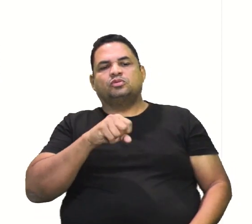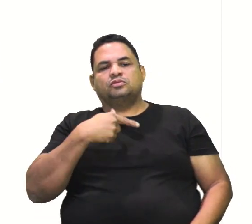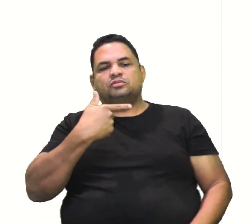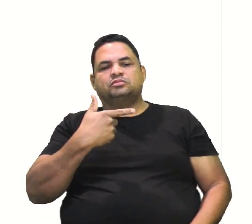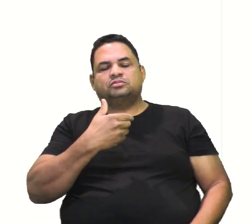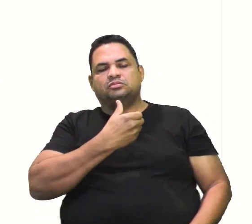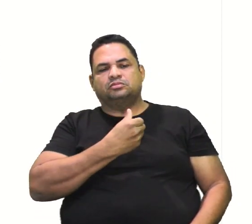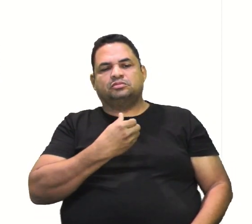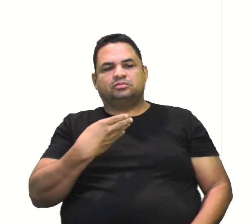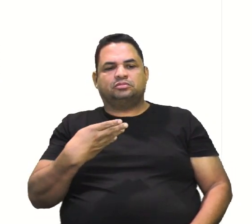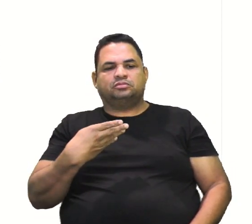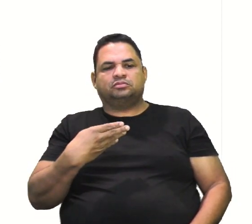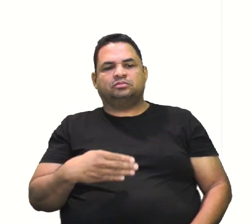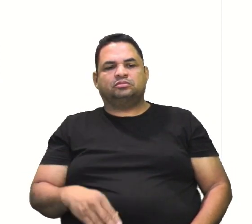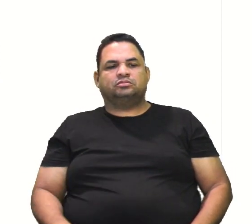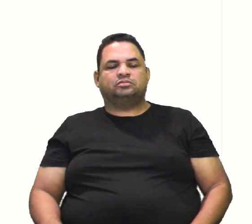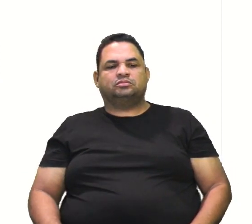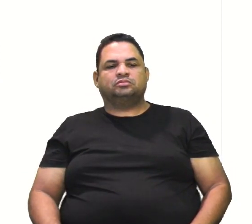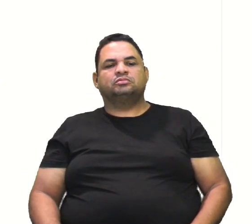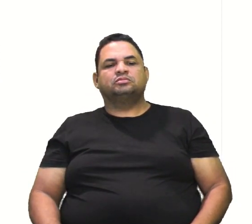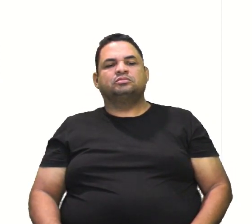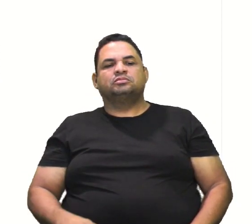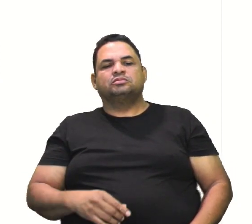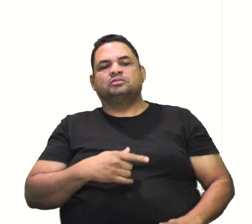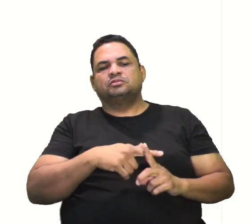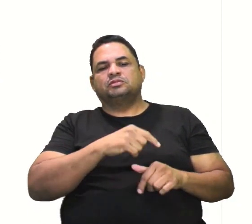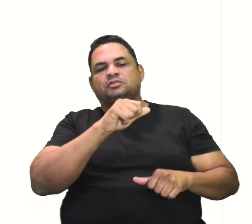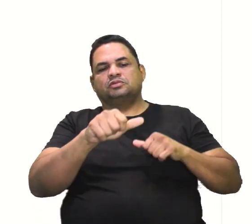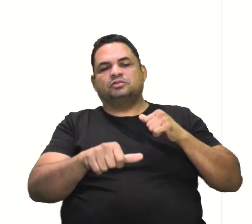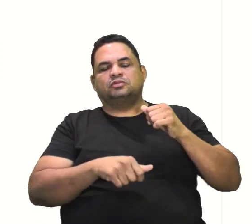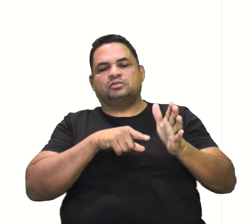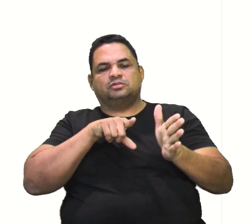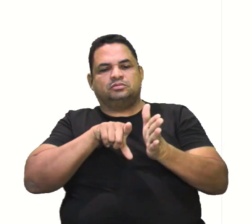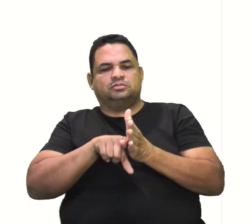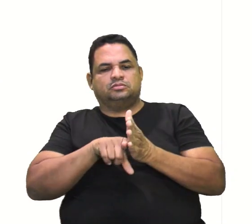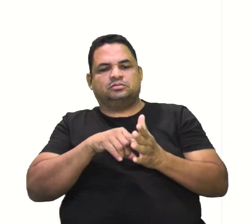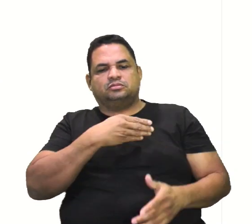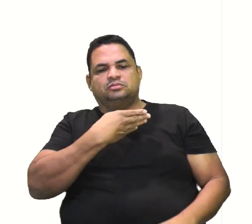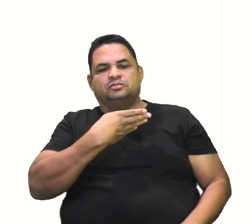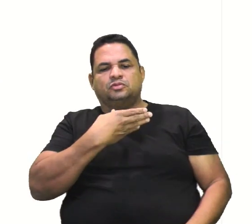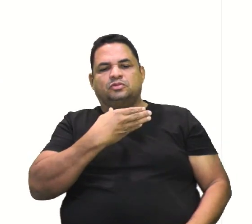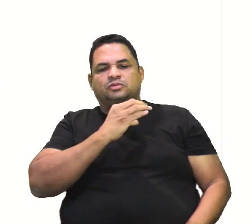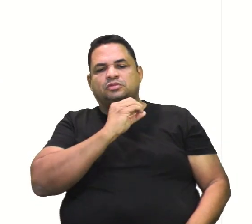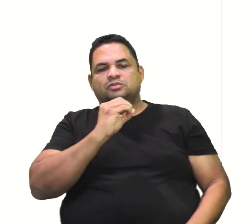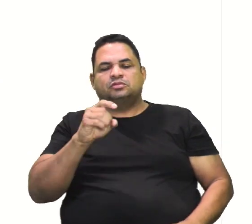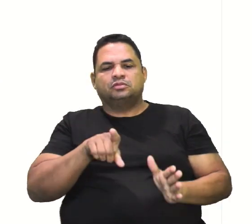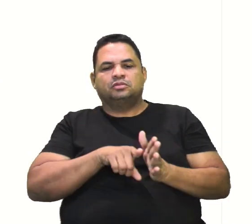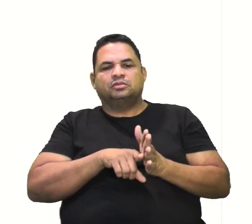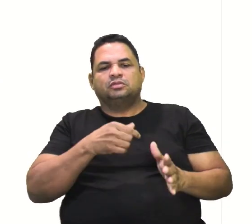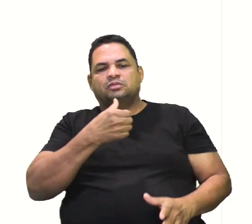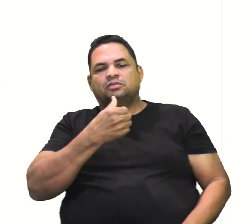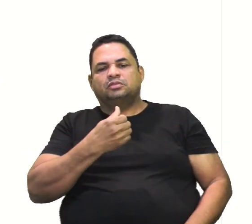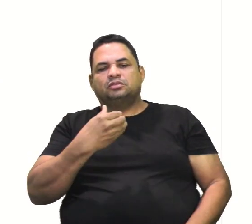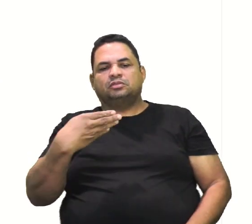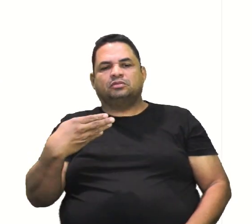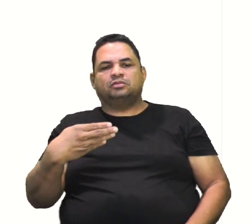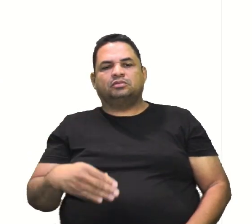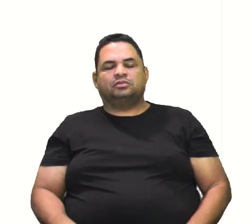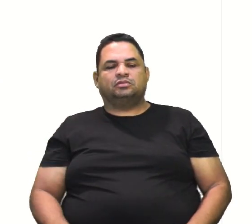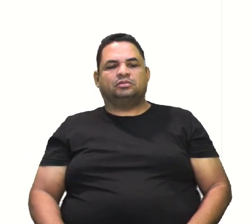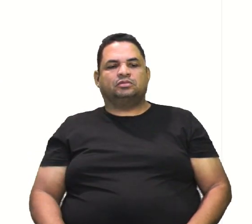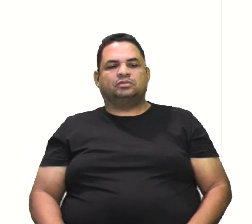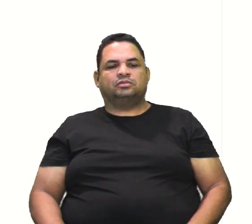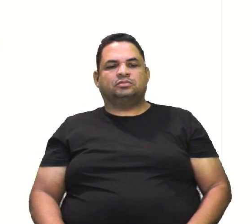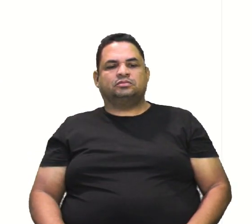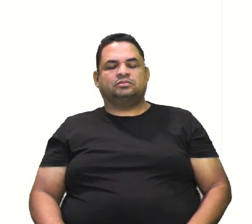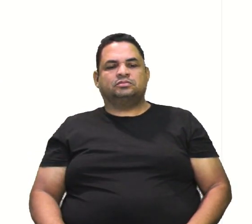quadrado, 64. Tá somando, passa subtraindo. 400 menos 64.